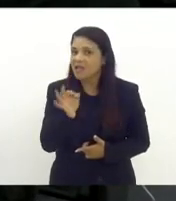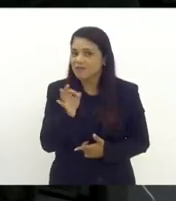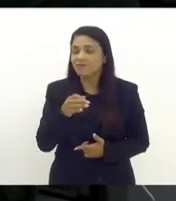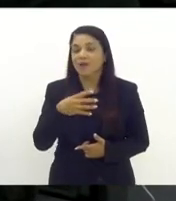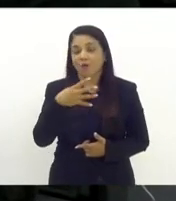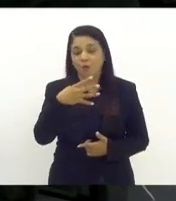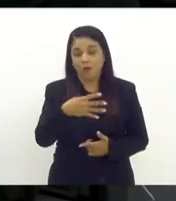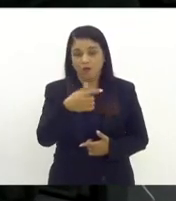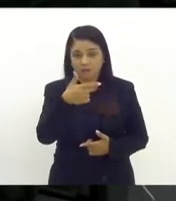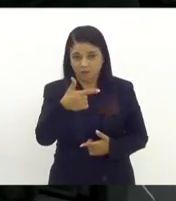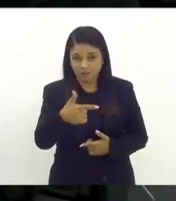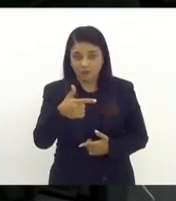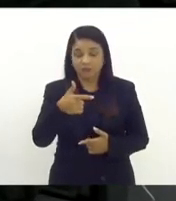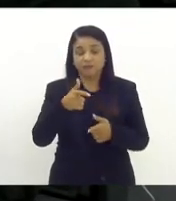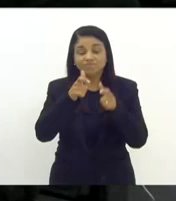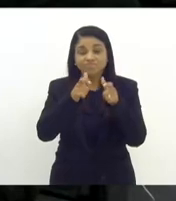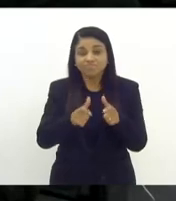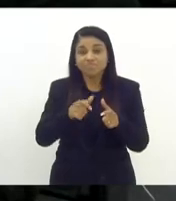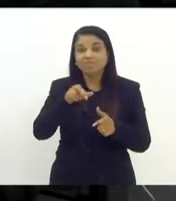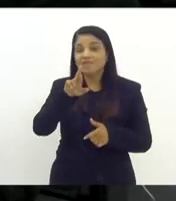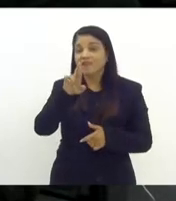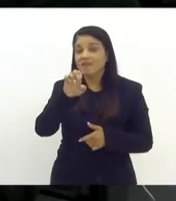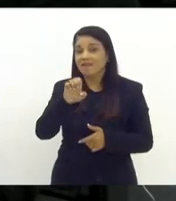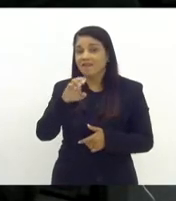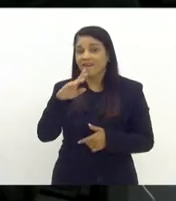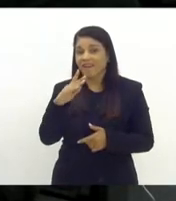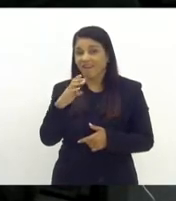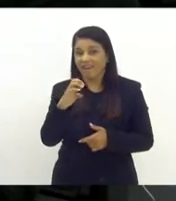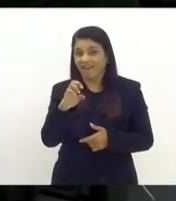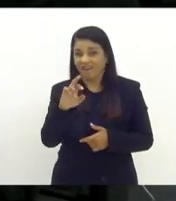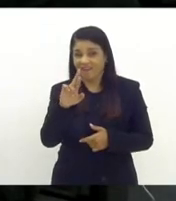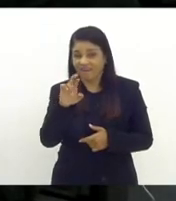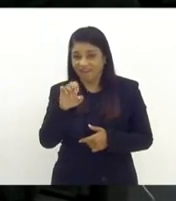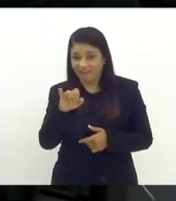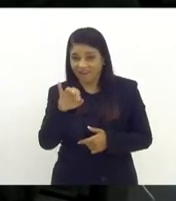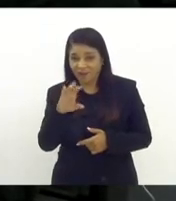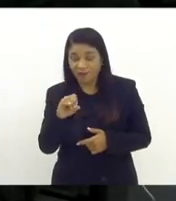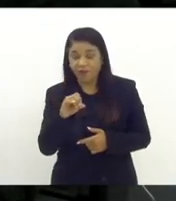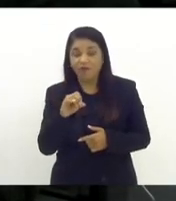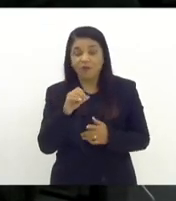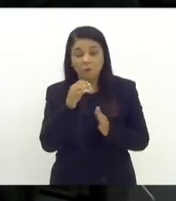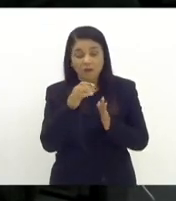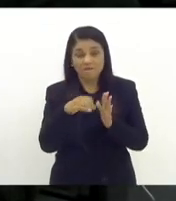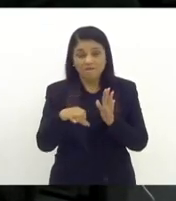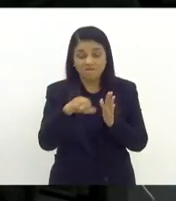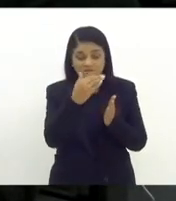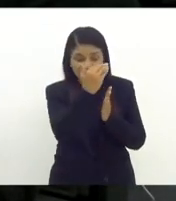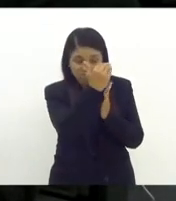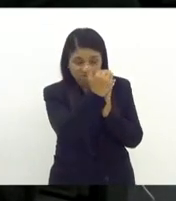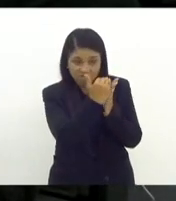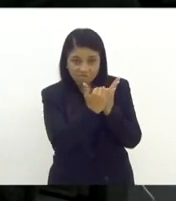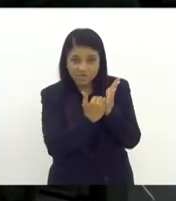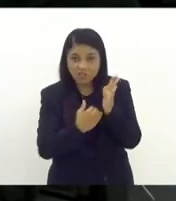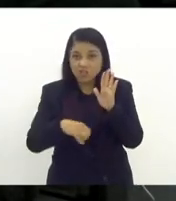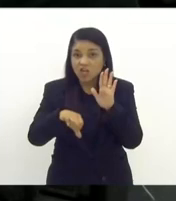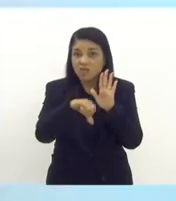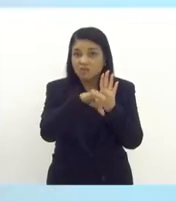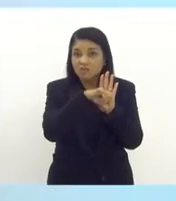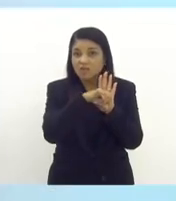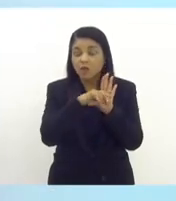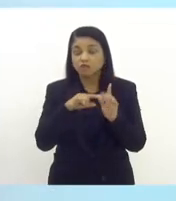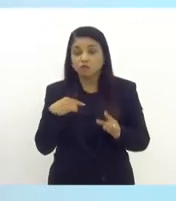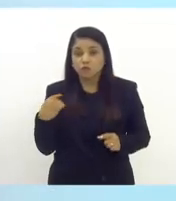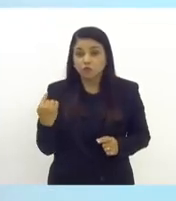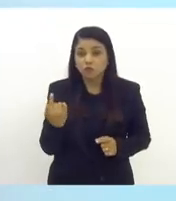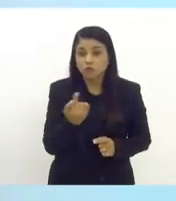42 do Recreio que ele fez uma lista de uma ficha criminal de todos nós que eram promotores